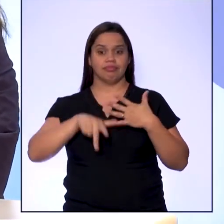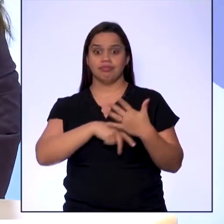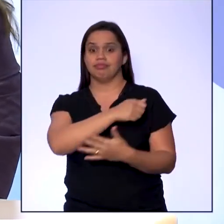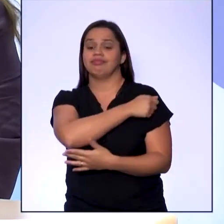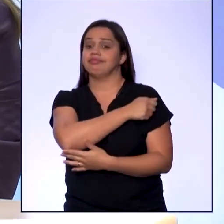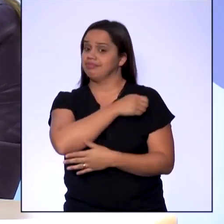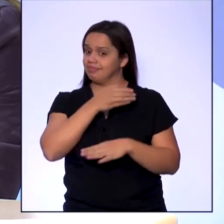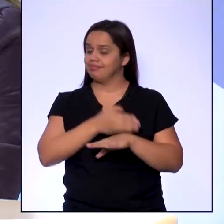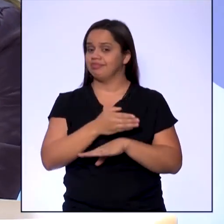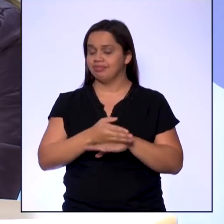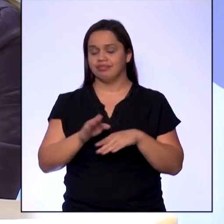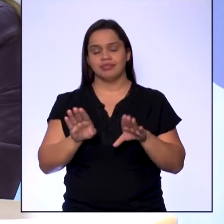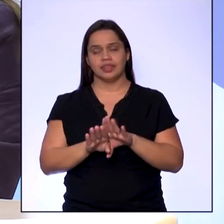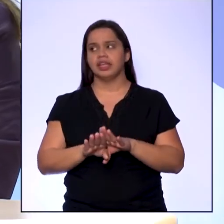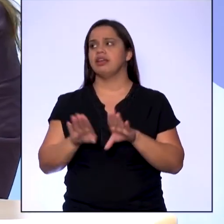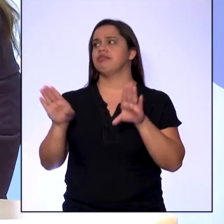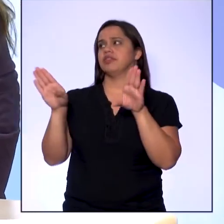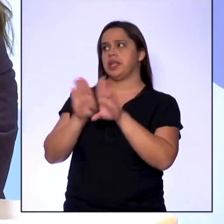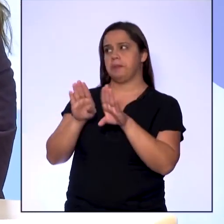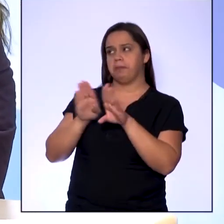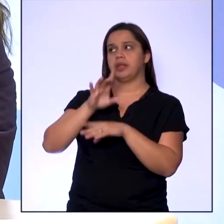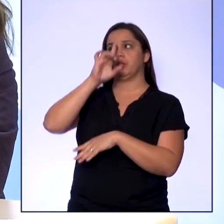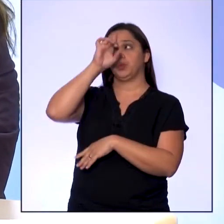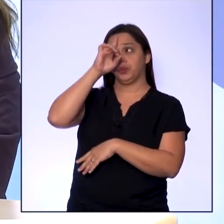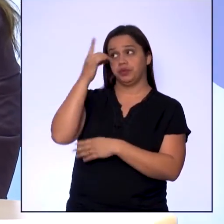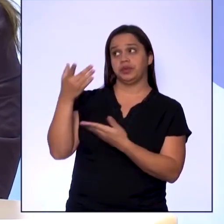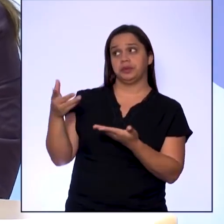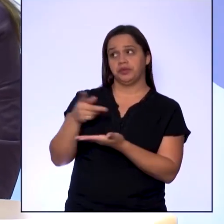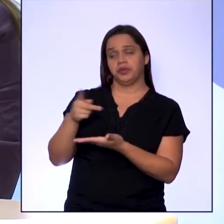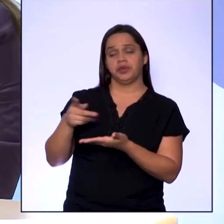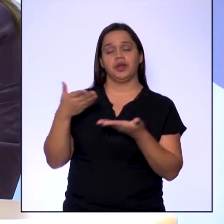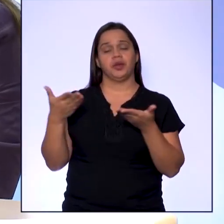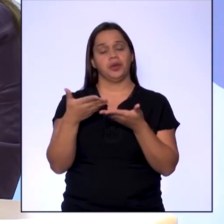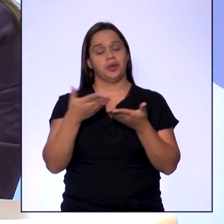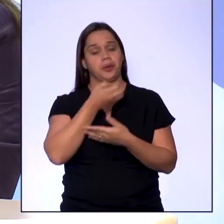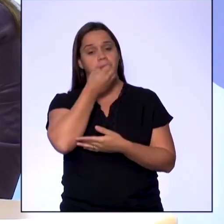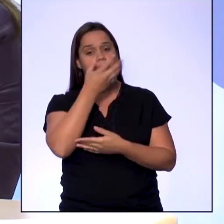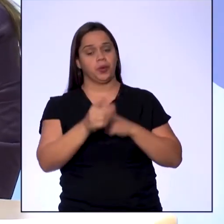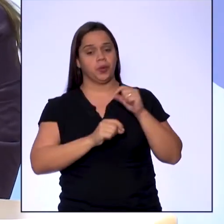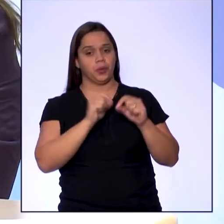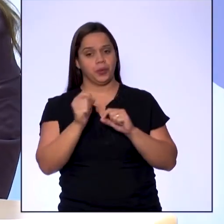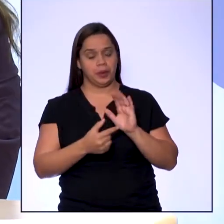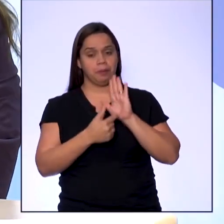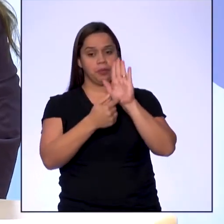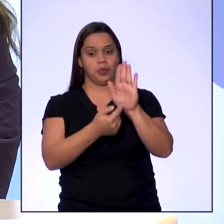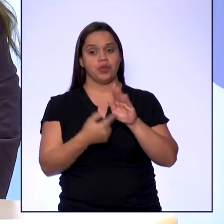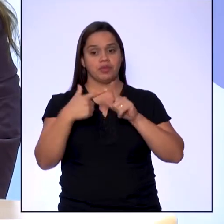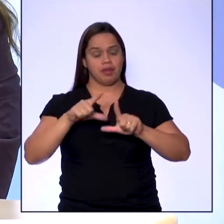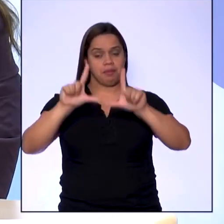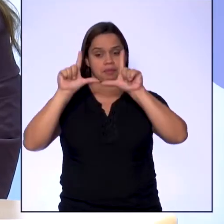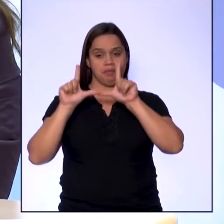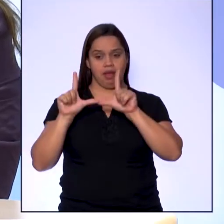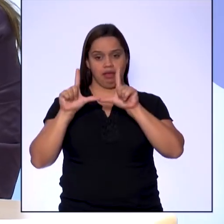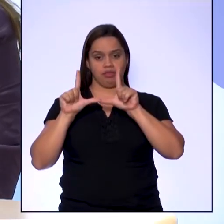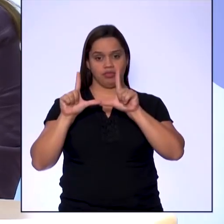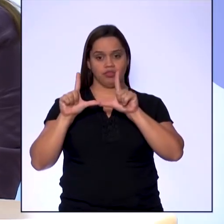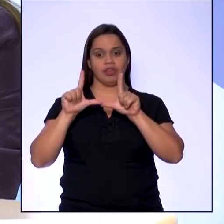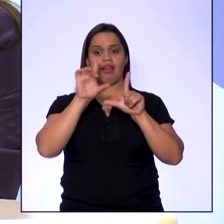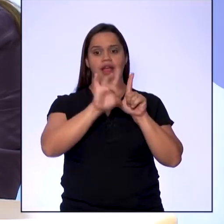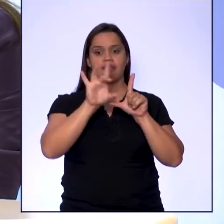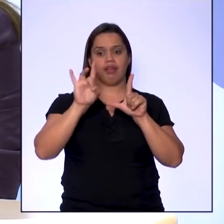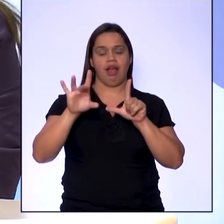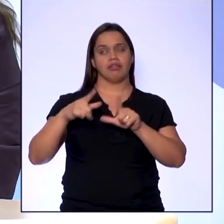aqui contribuições muito significativas, né? Da Samária, do Enzo, do Ronaldo, do Nicolas, do André,